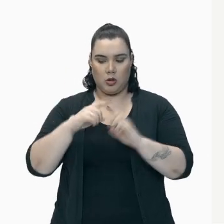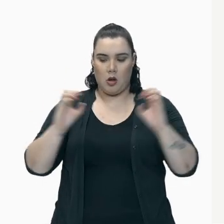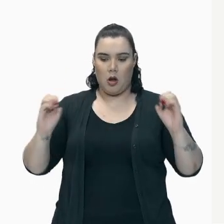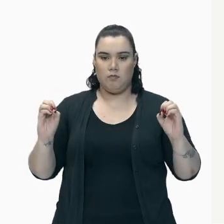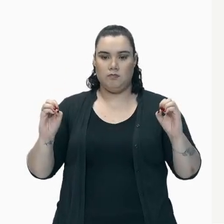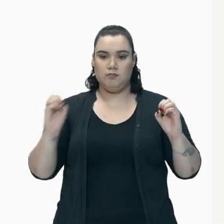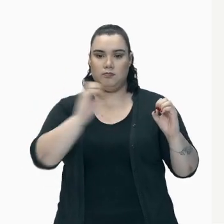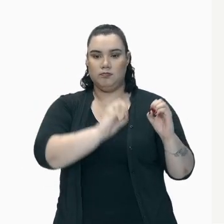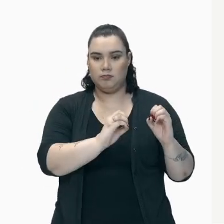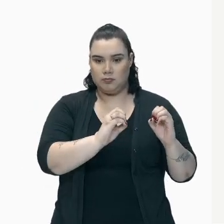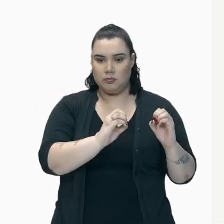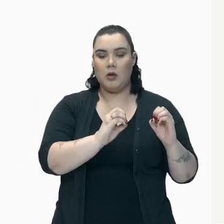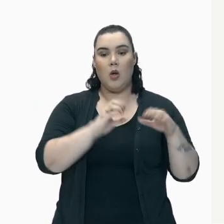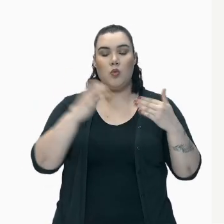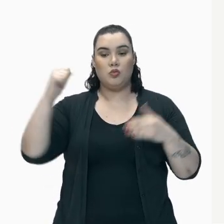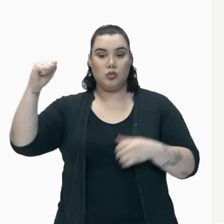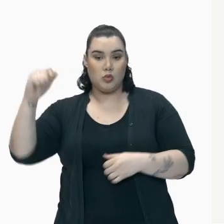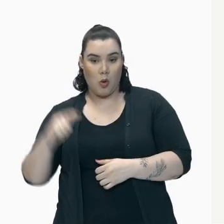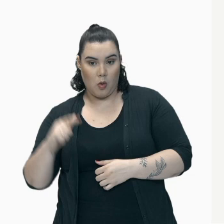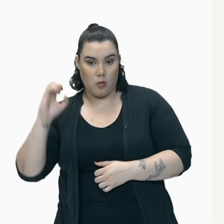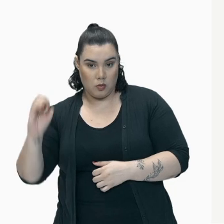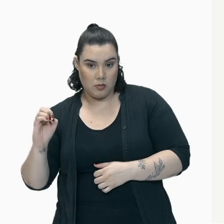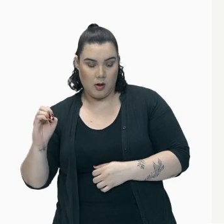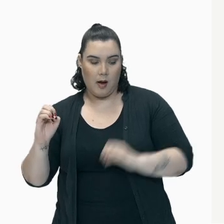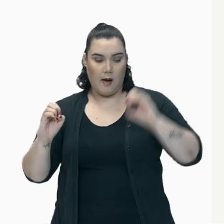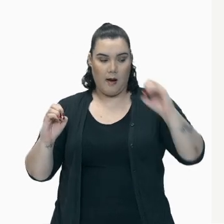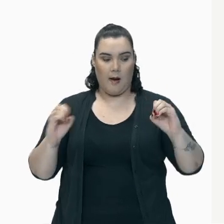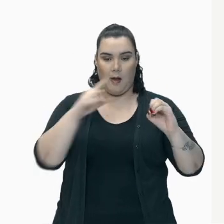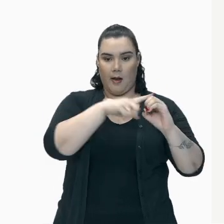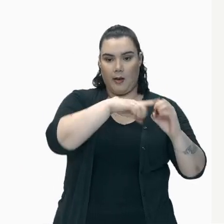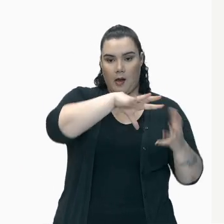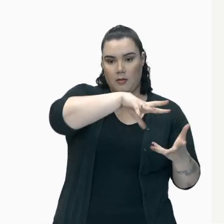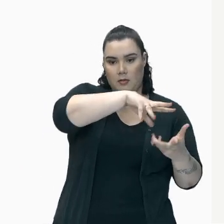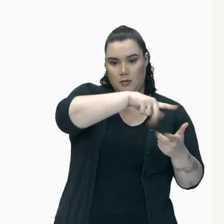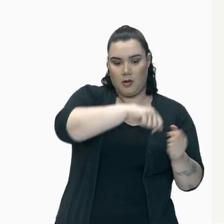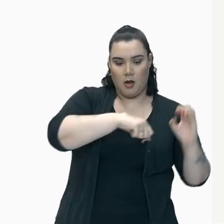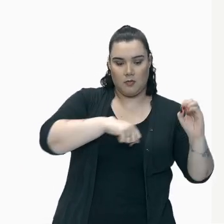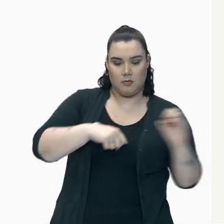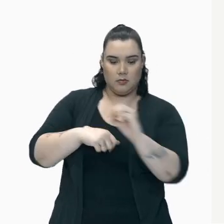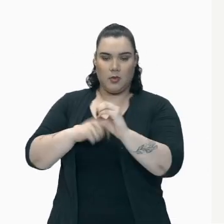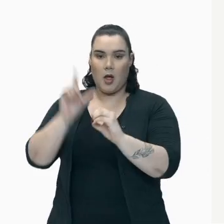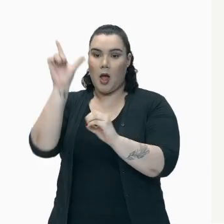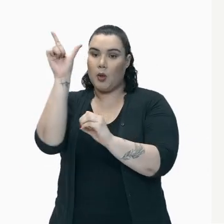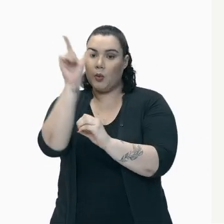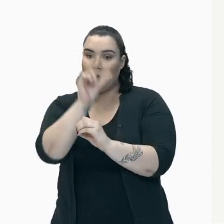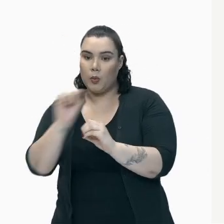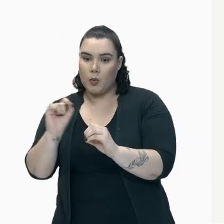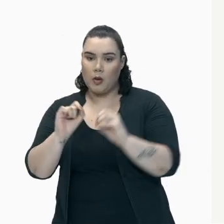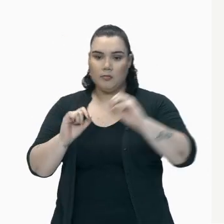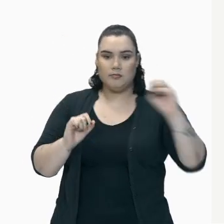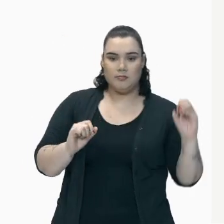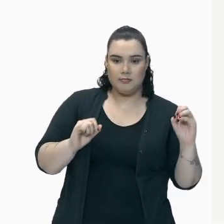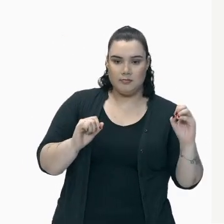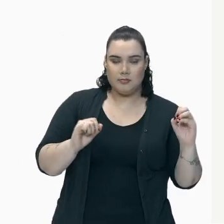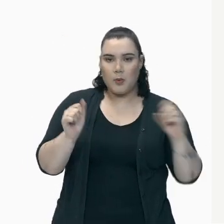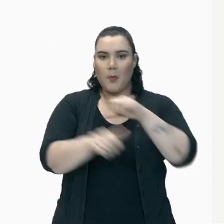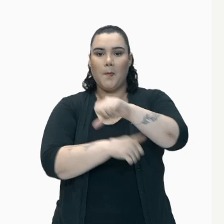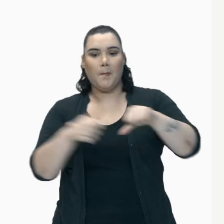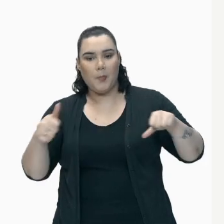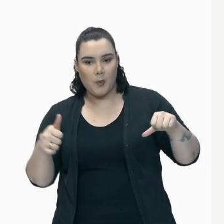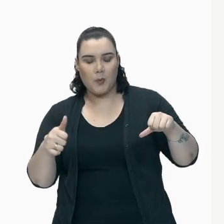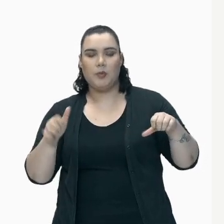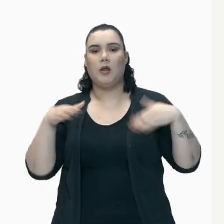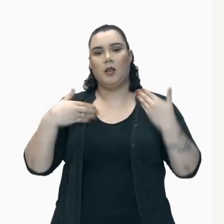e a Lua. E aí a Lua não recebe essa iluminação do Sol nesse momento, tá, pessoal? E a gente chama isso